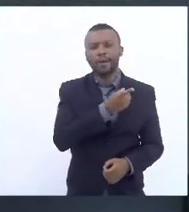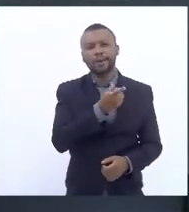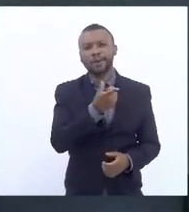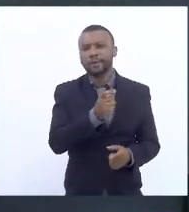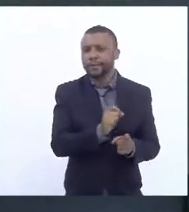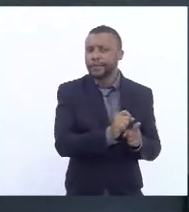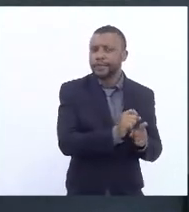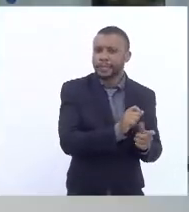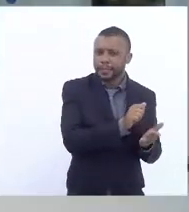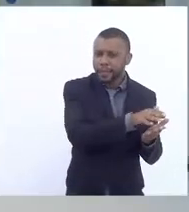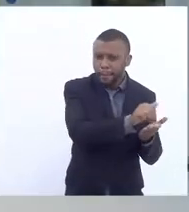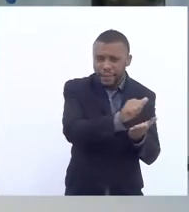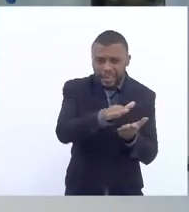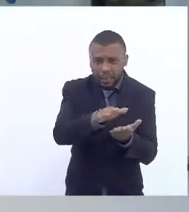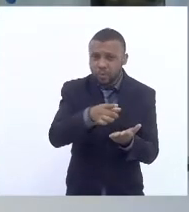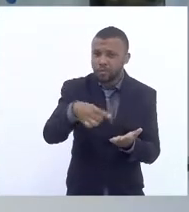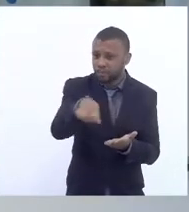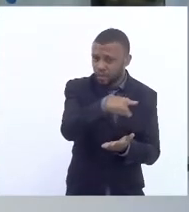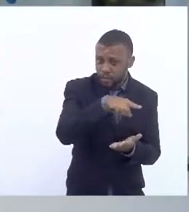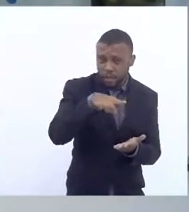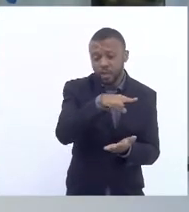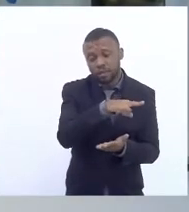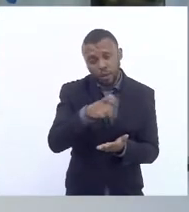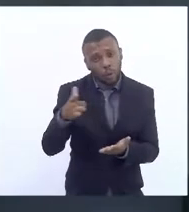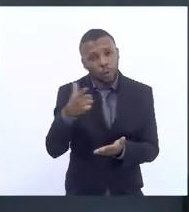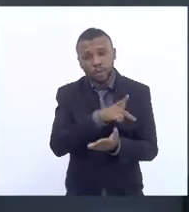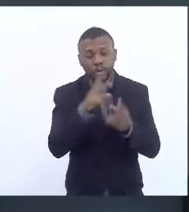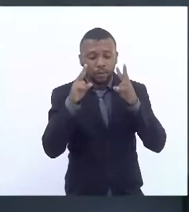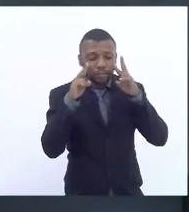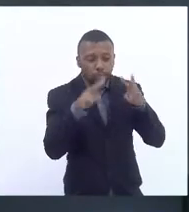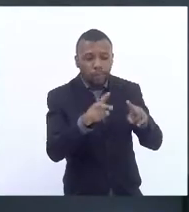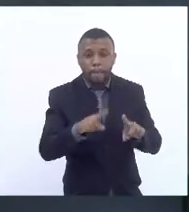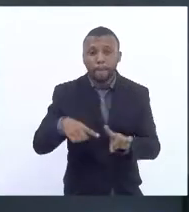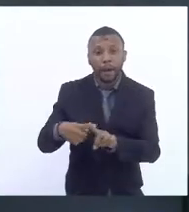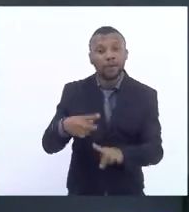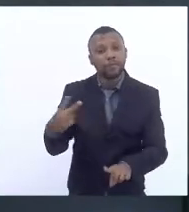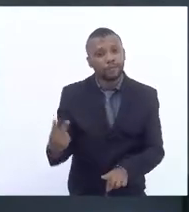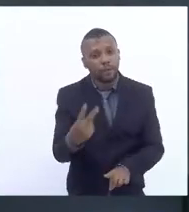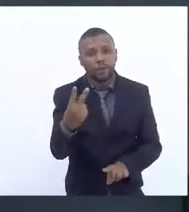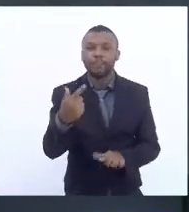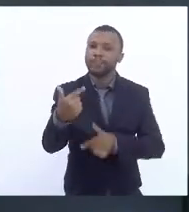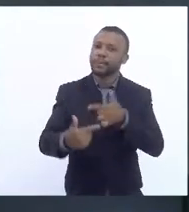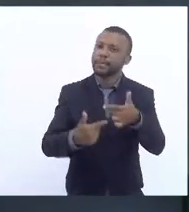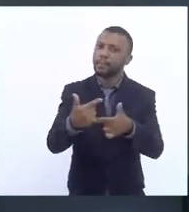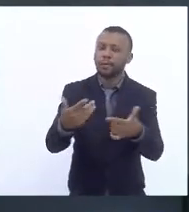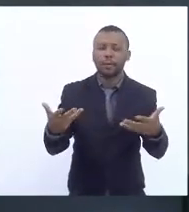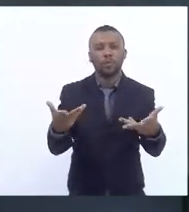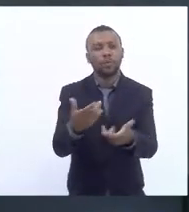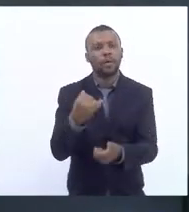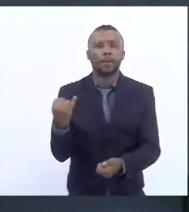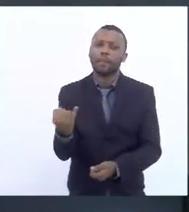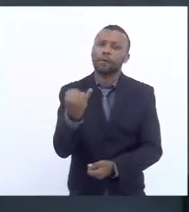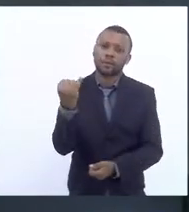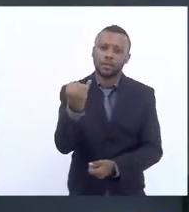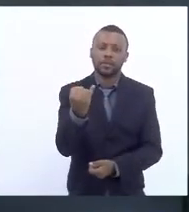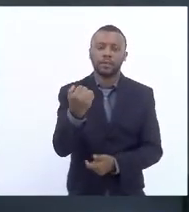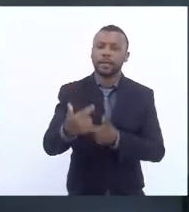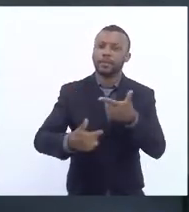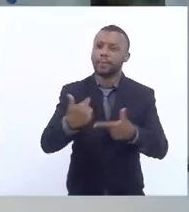e fazer com que haja o reconhecimento e valorização desse trabalho tão importante que é exercido por